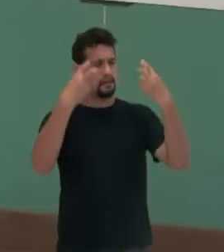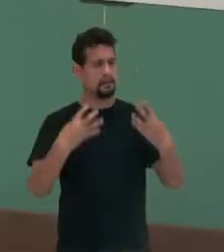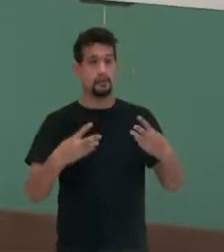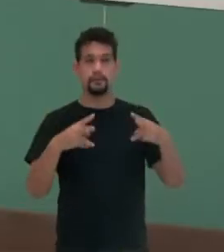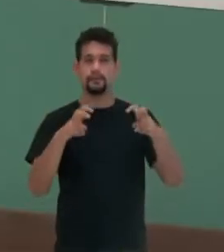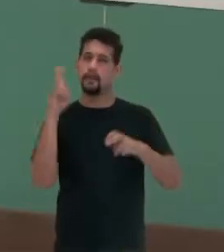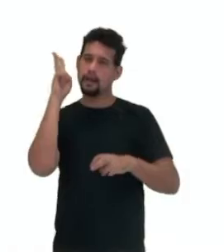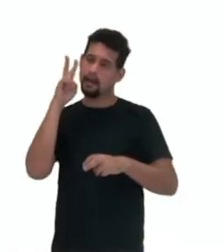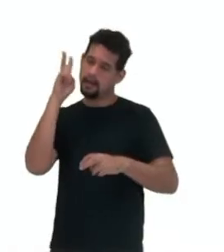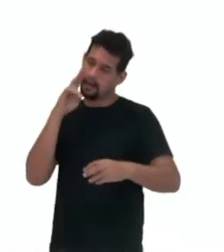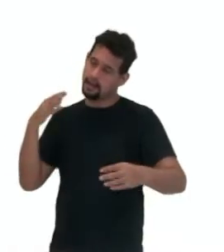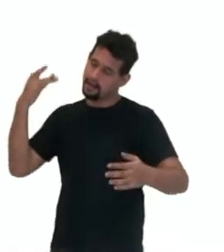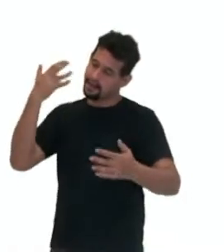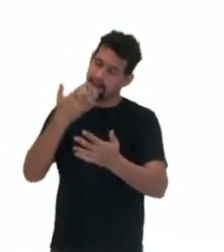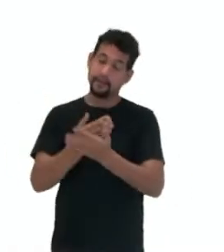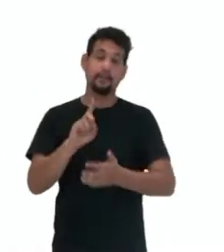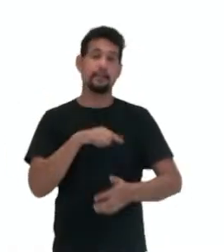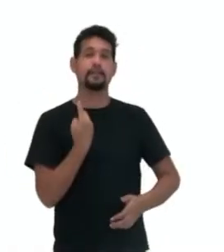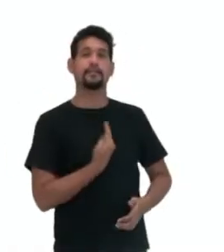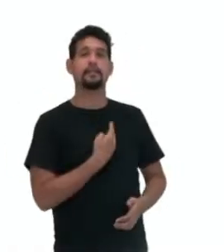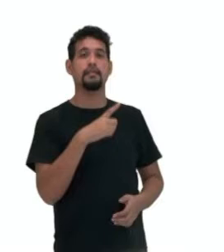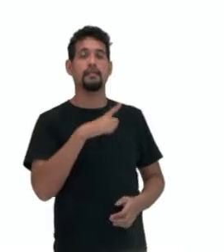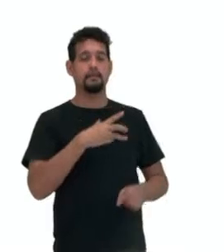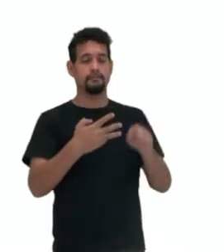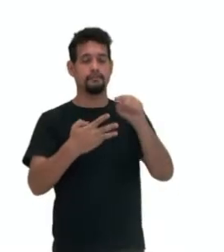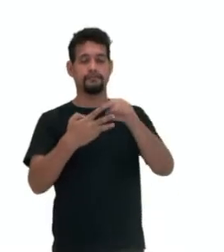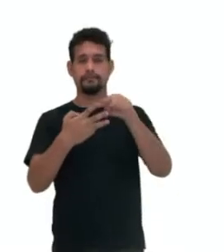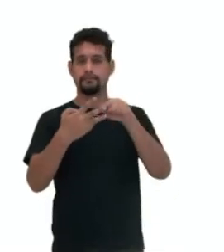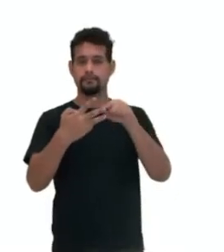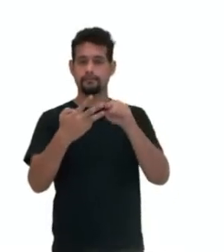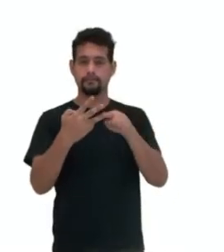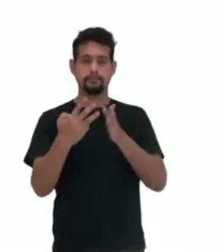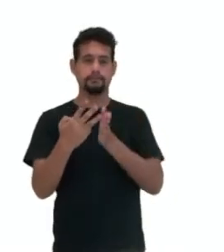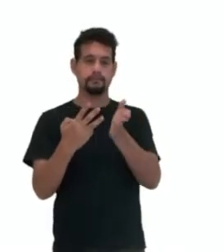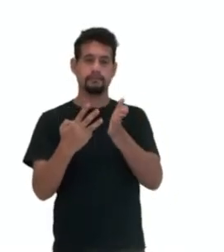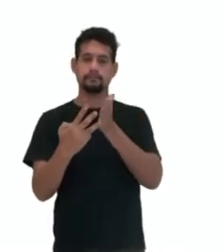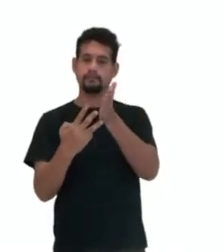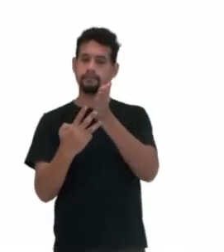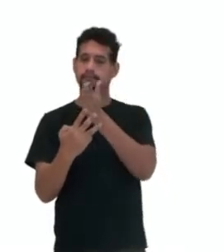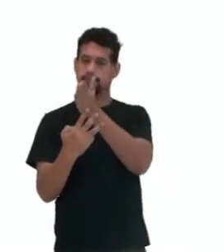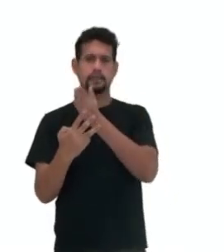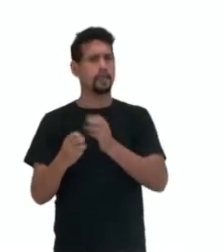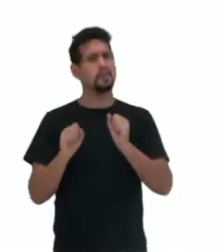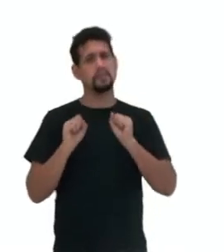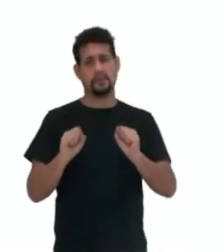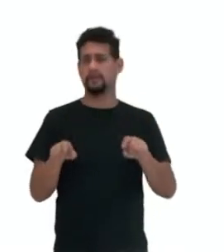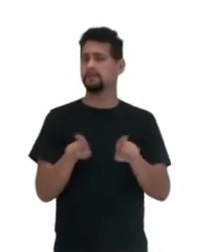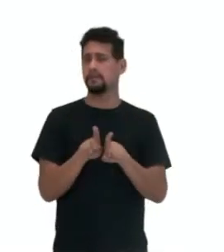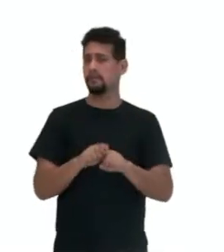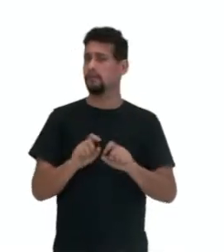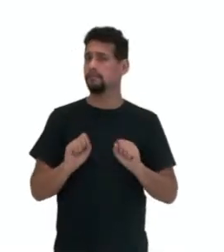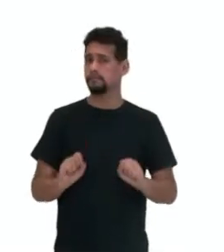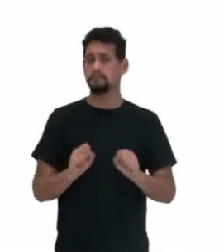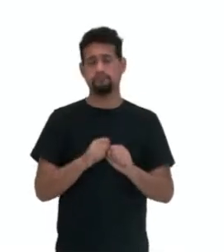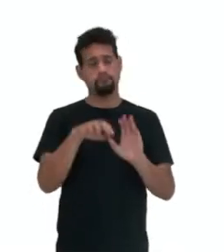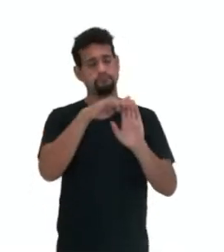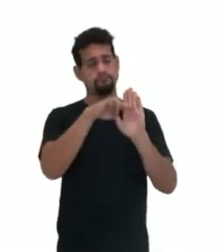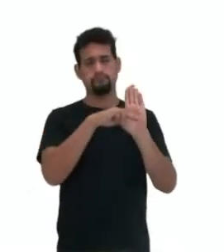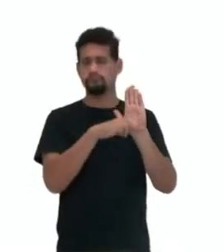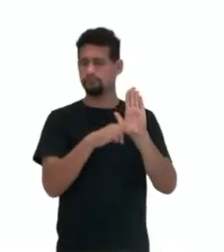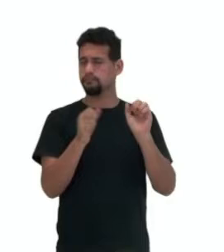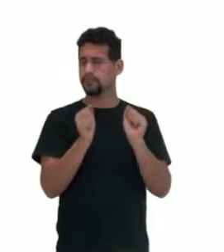sua história, a gente tem 3 vertentes que são aceitas e possíveis dentro dessa